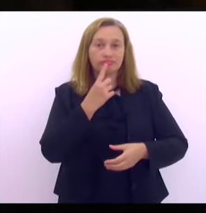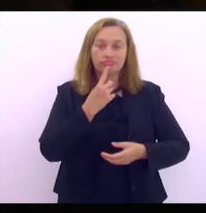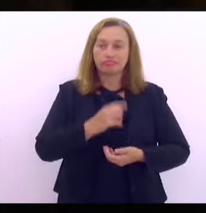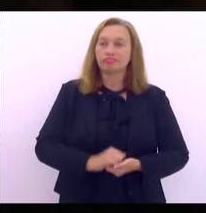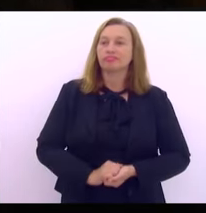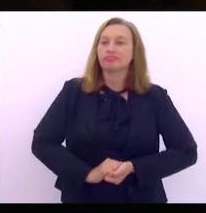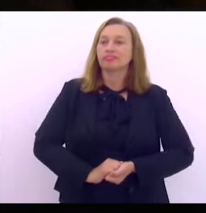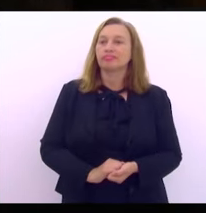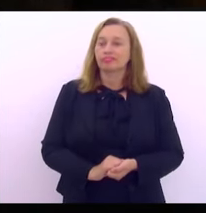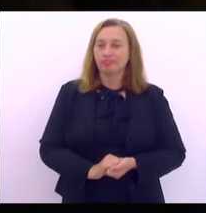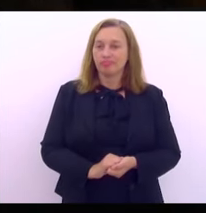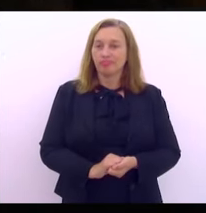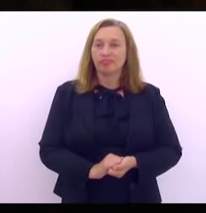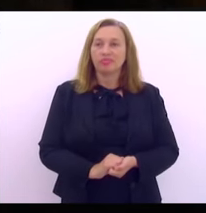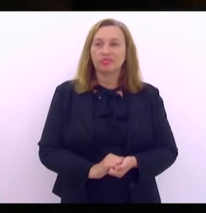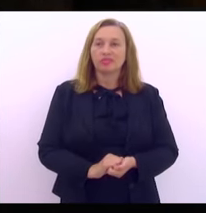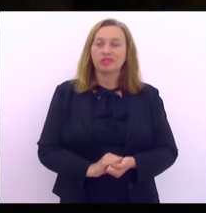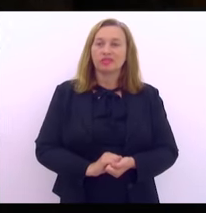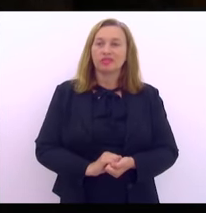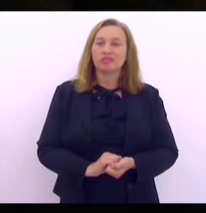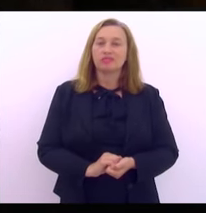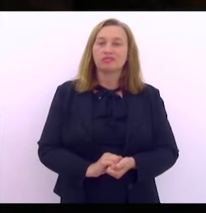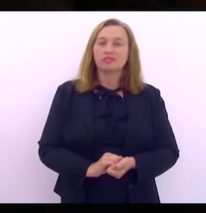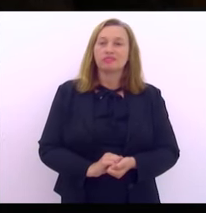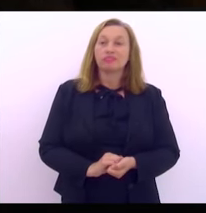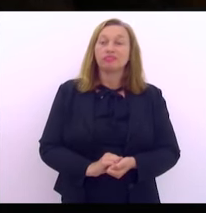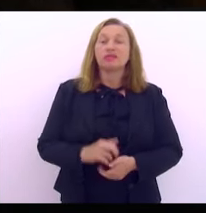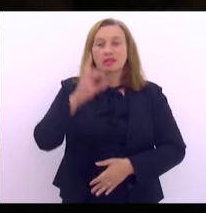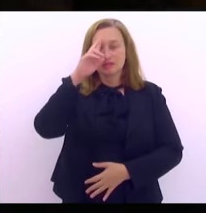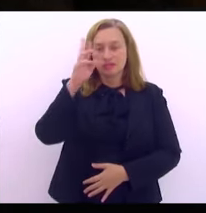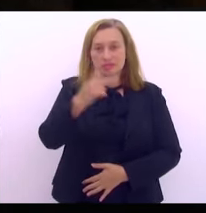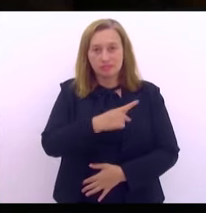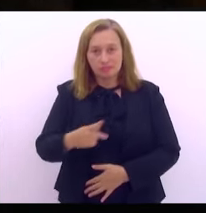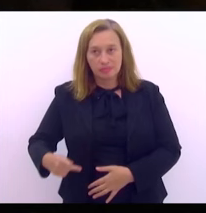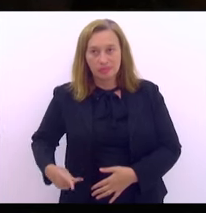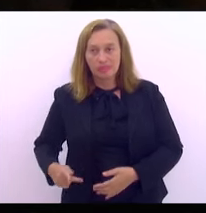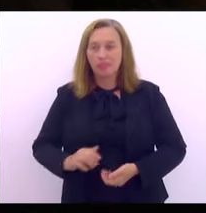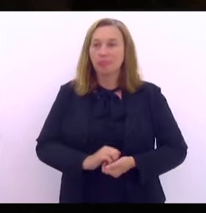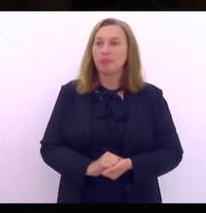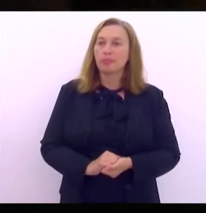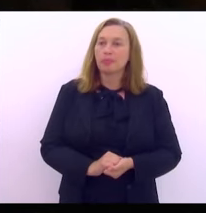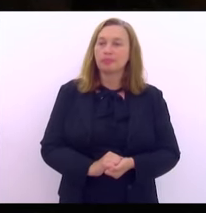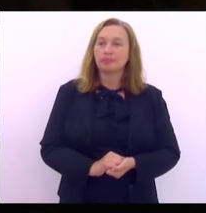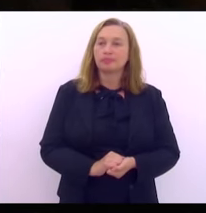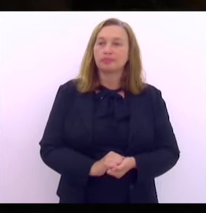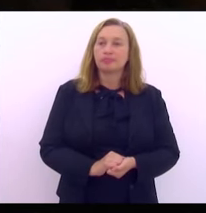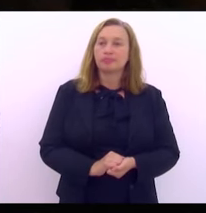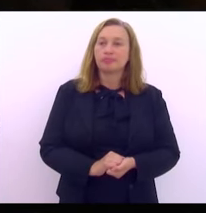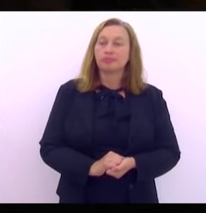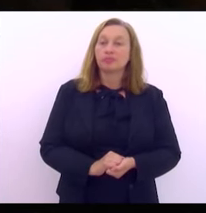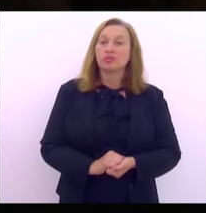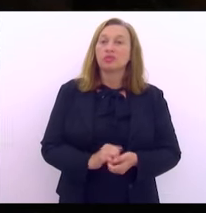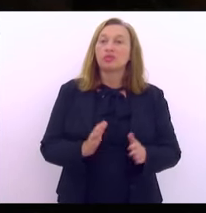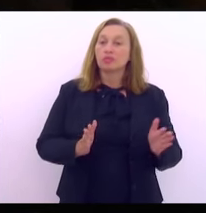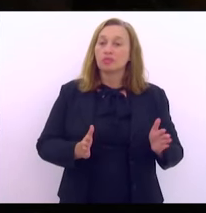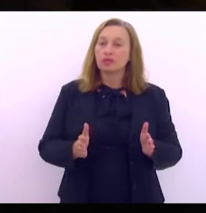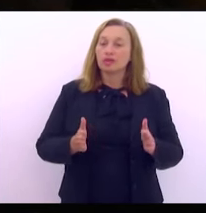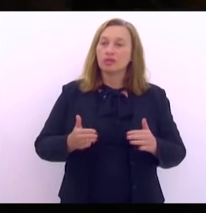de deficiência auditiva. Senhora Presidente, no expediente inicial,